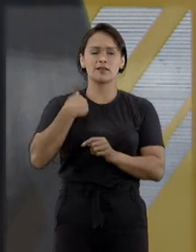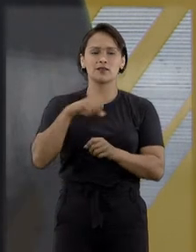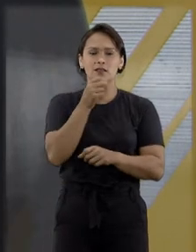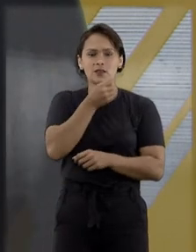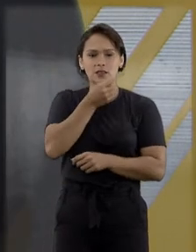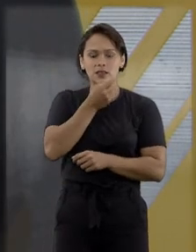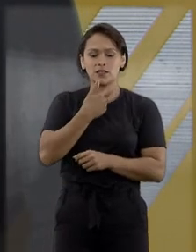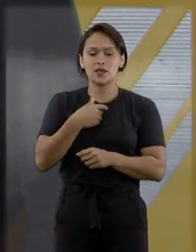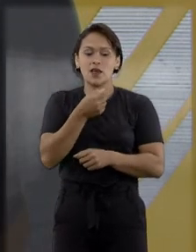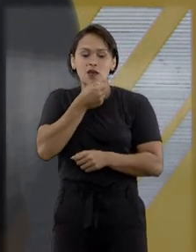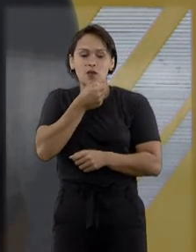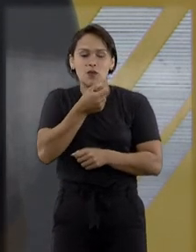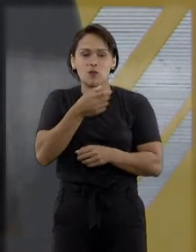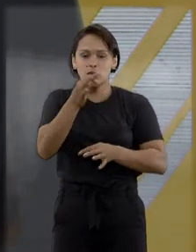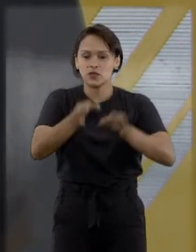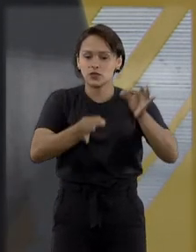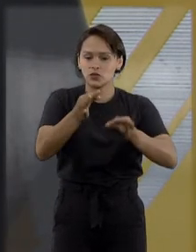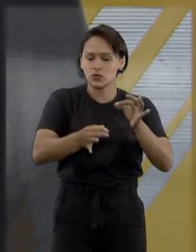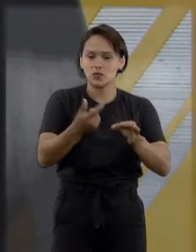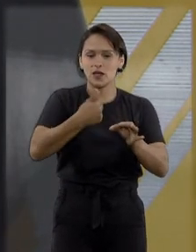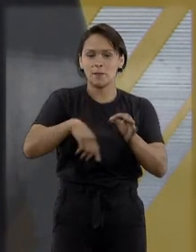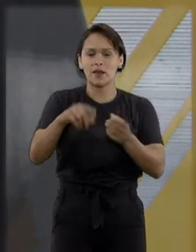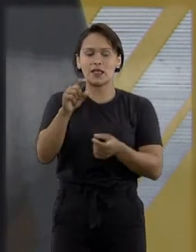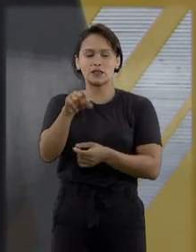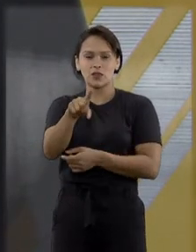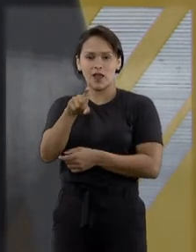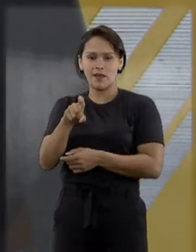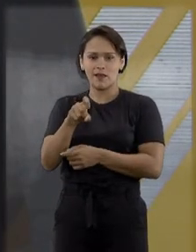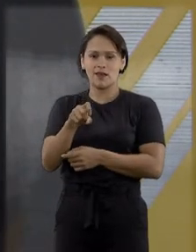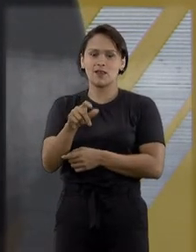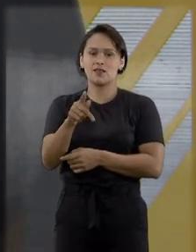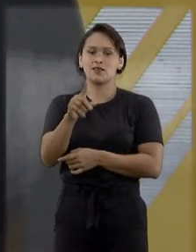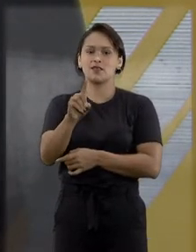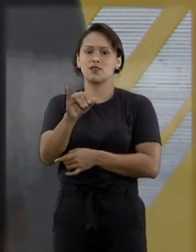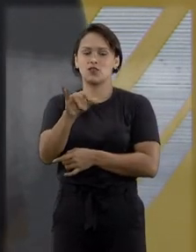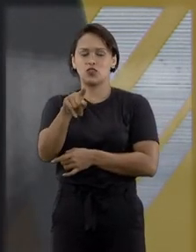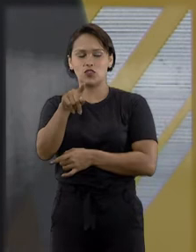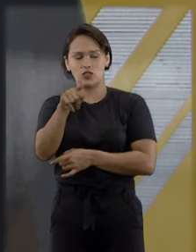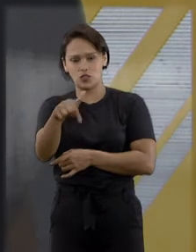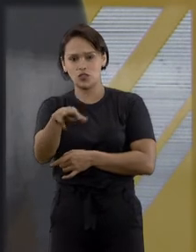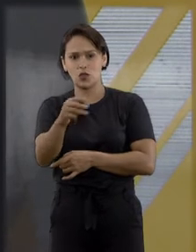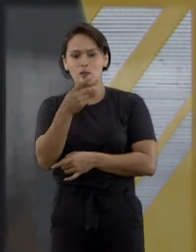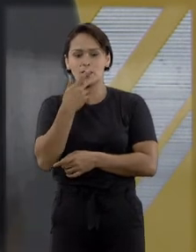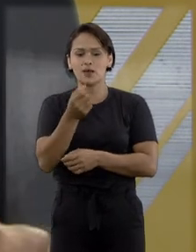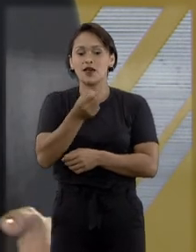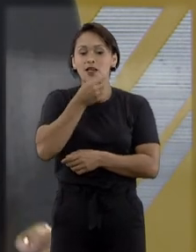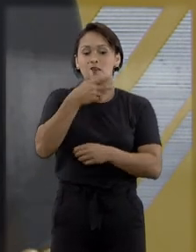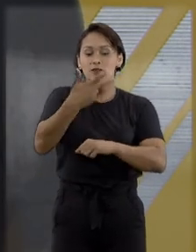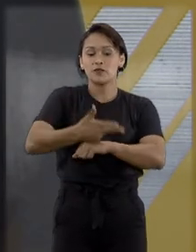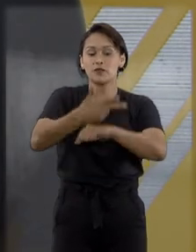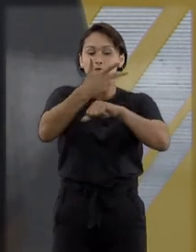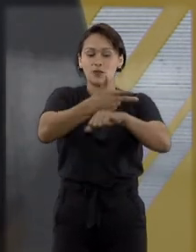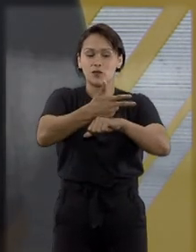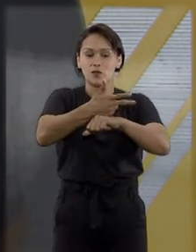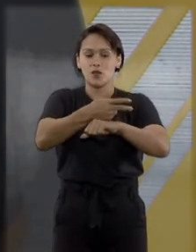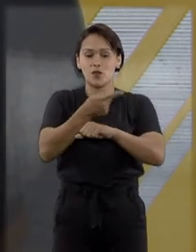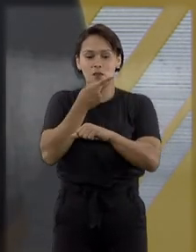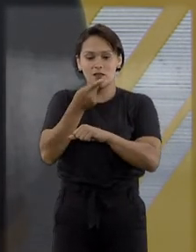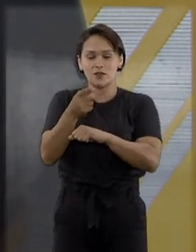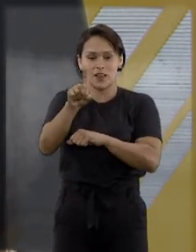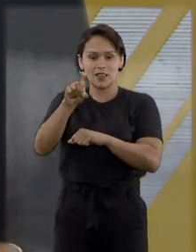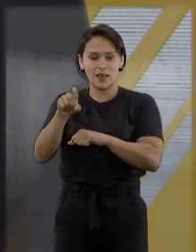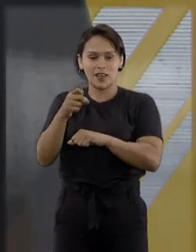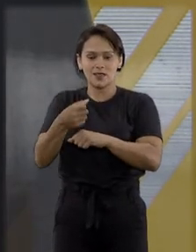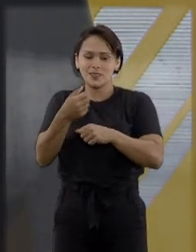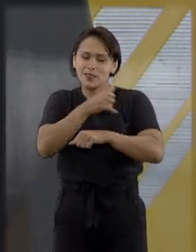Joyce era jornalista e cobria a sessão de julgamento do processo de impeachment da então presidente Dilma Rousseff, ela filmou um pronunciamento da ex-senadora